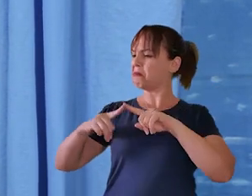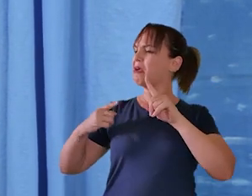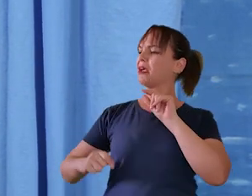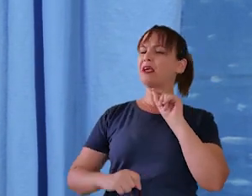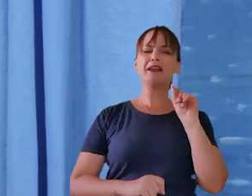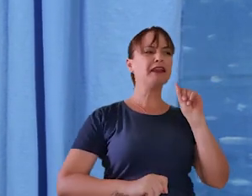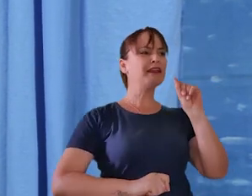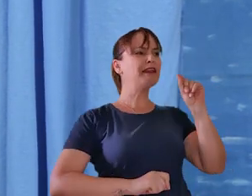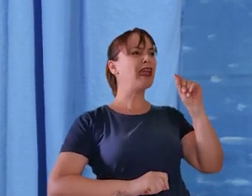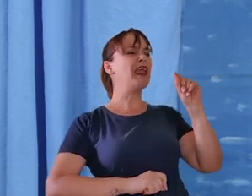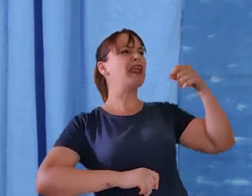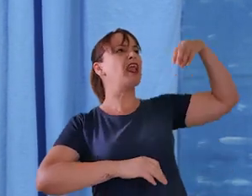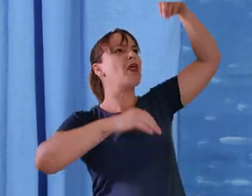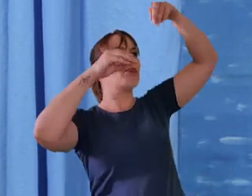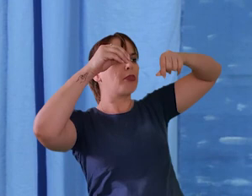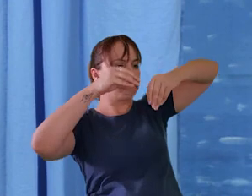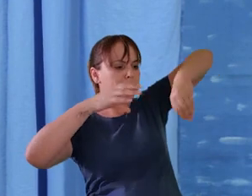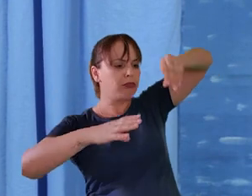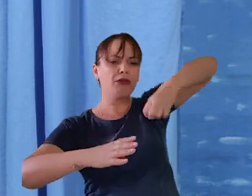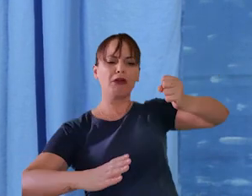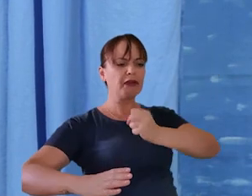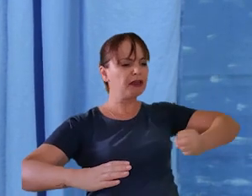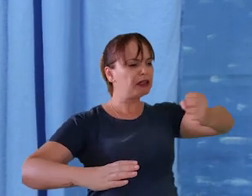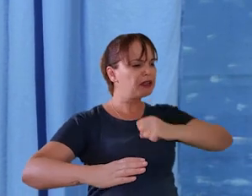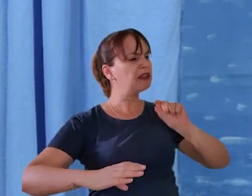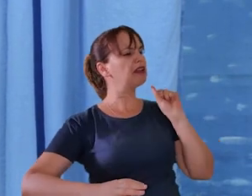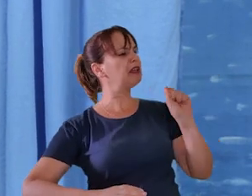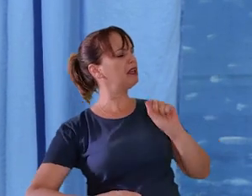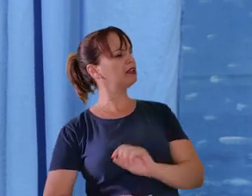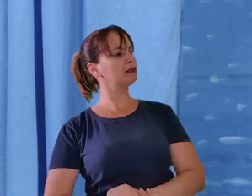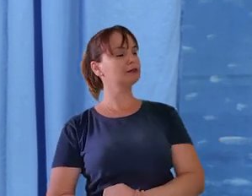mas quem temperou o mar? Quem temperou, hein, Peixoto?